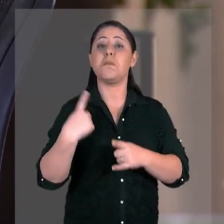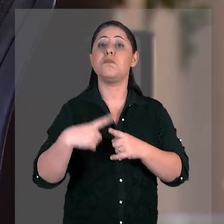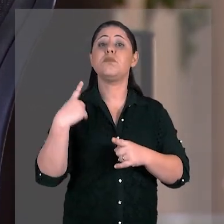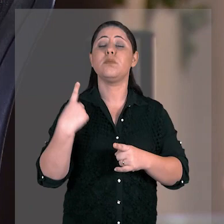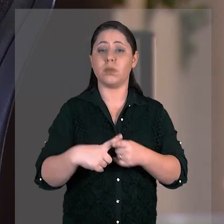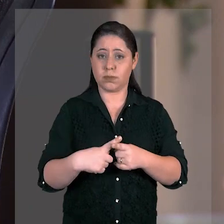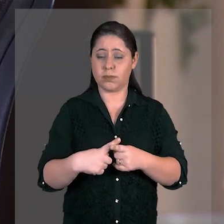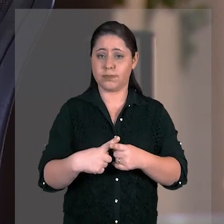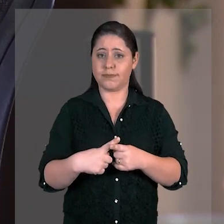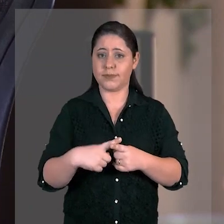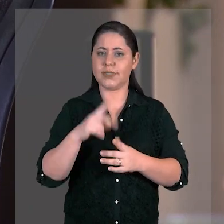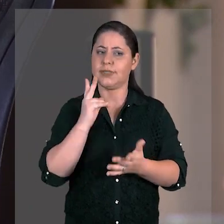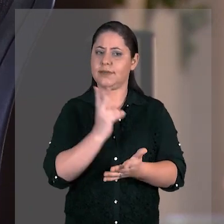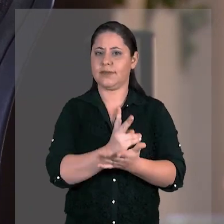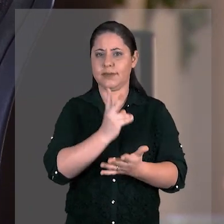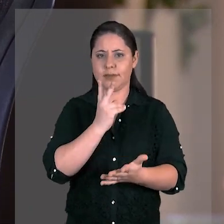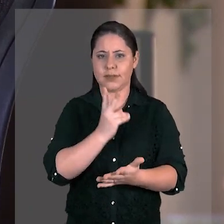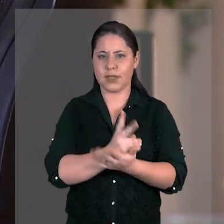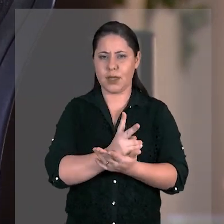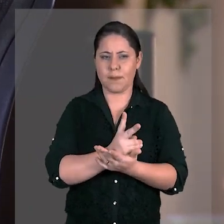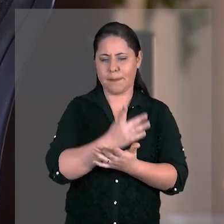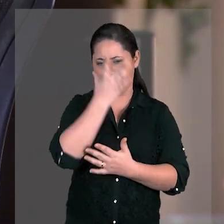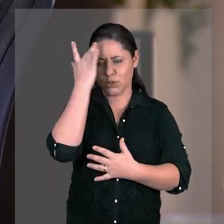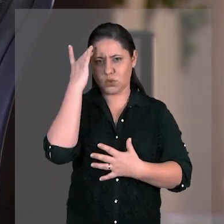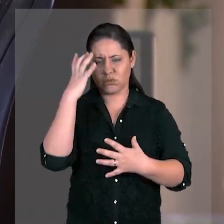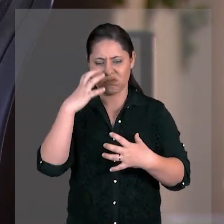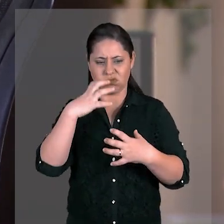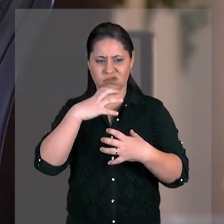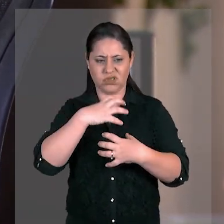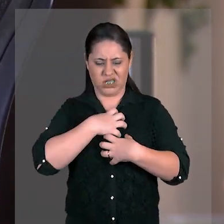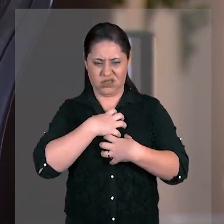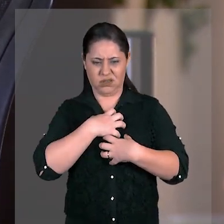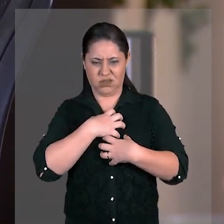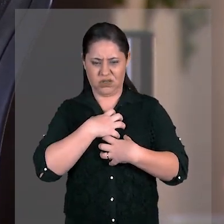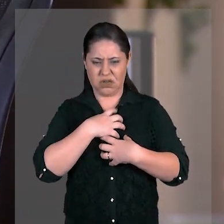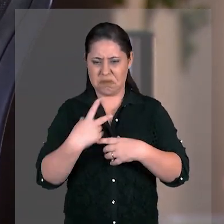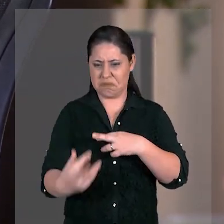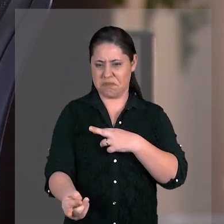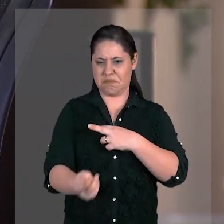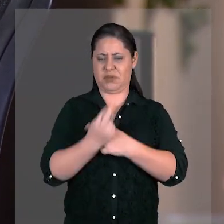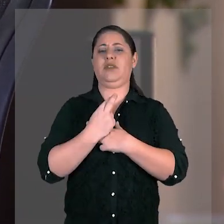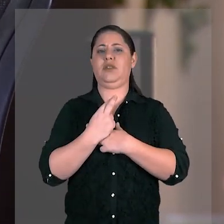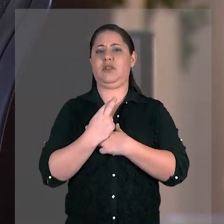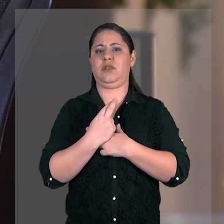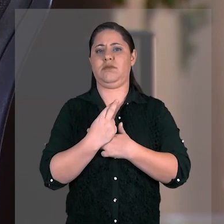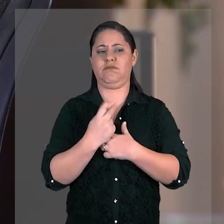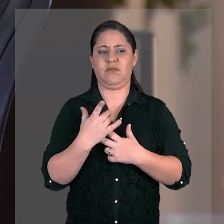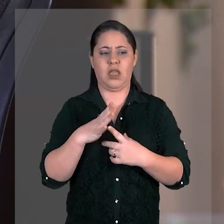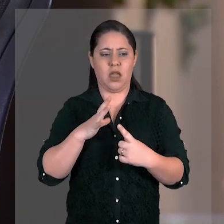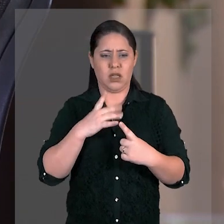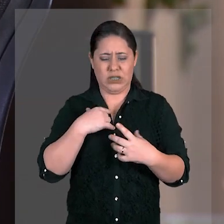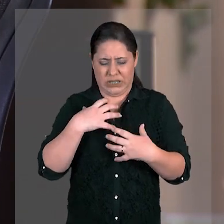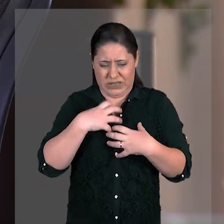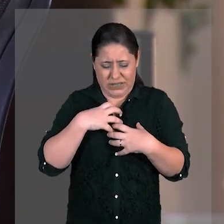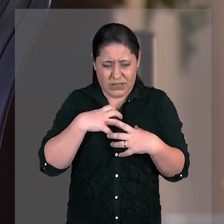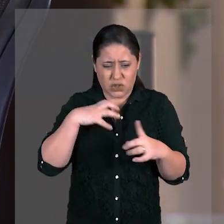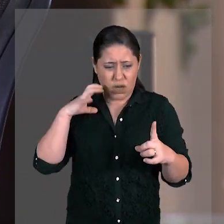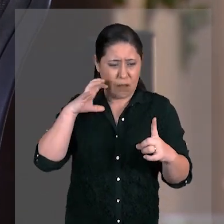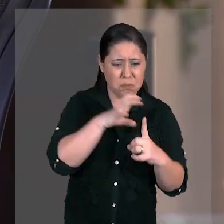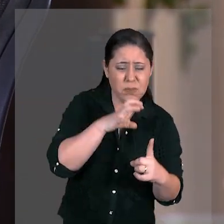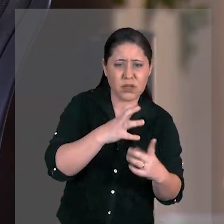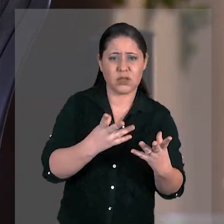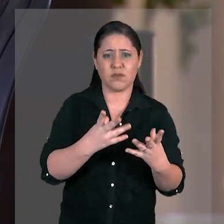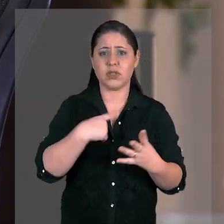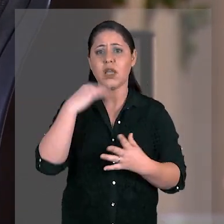ocorreu. Sempre que a gente se sentir ameaçado, sempre que ocorrer uma situação que